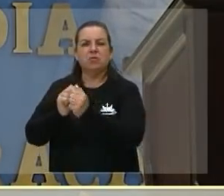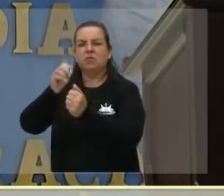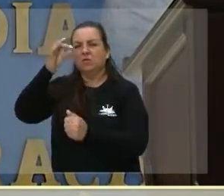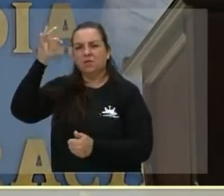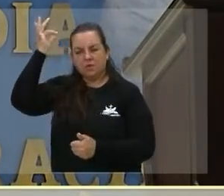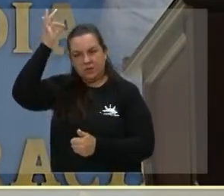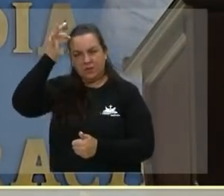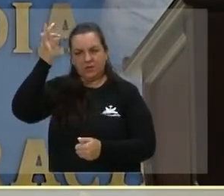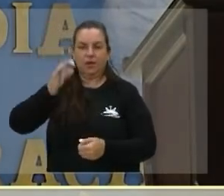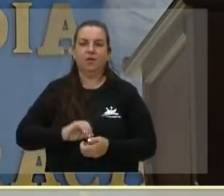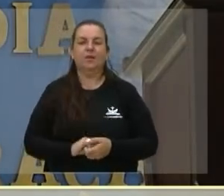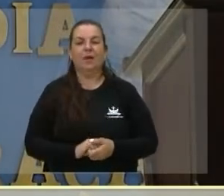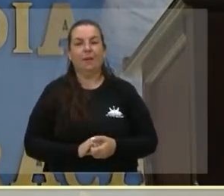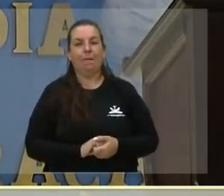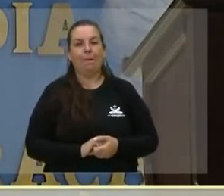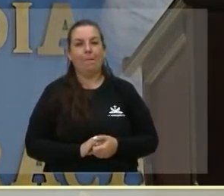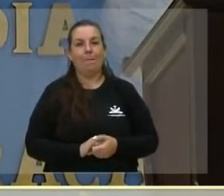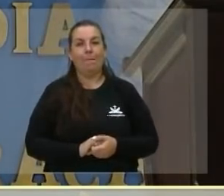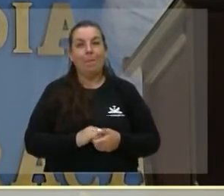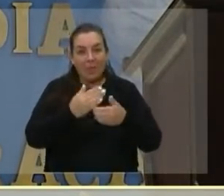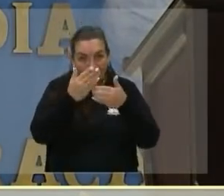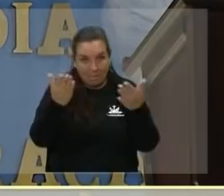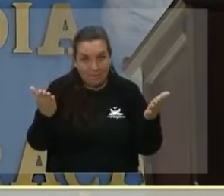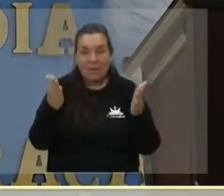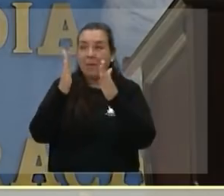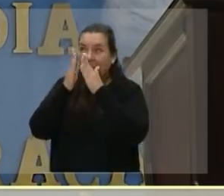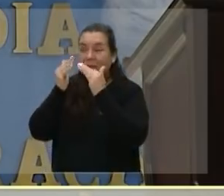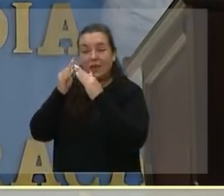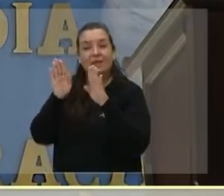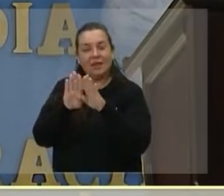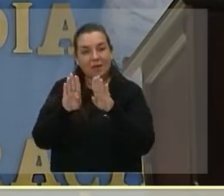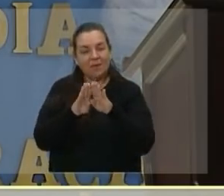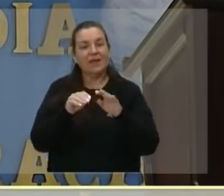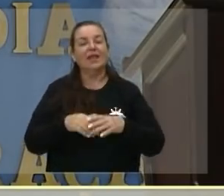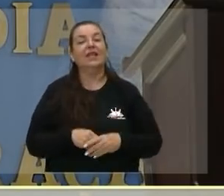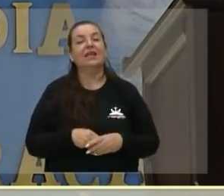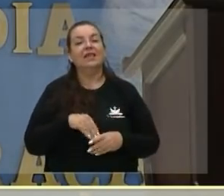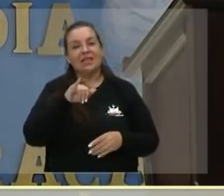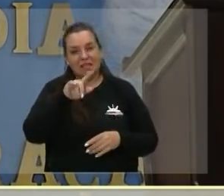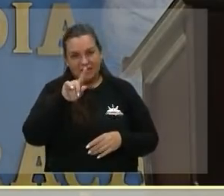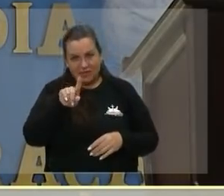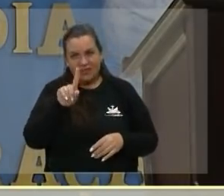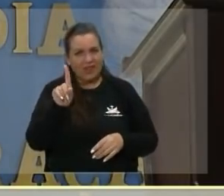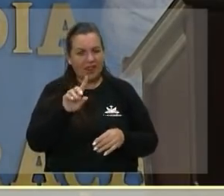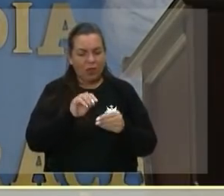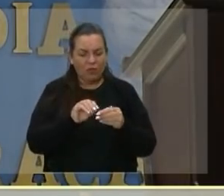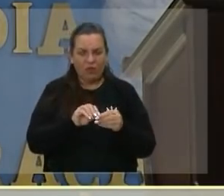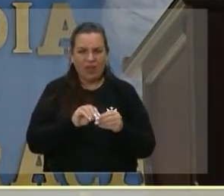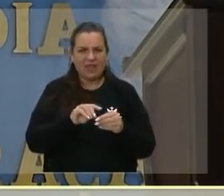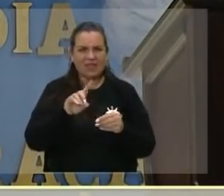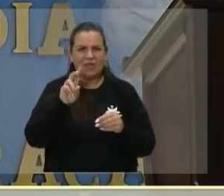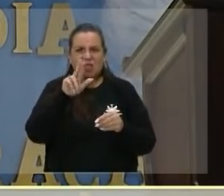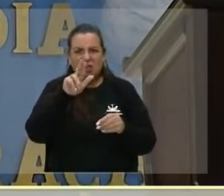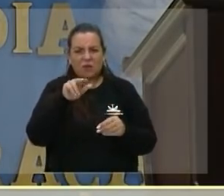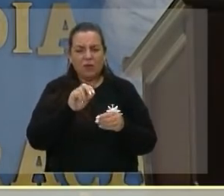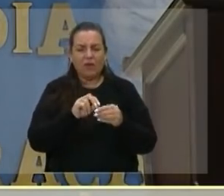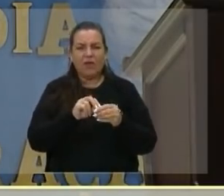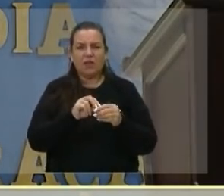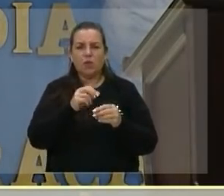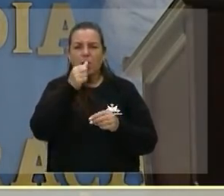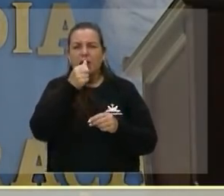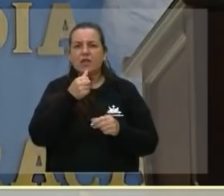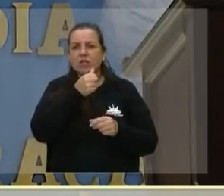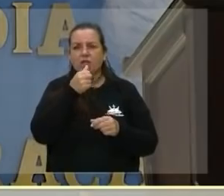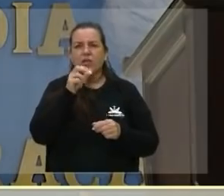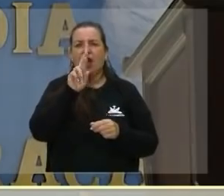santo a peça isso meu filho pensa se você não fez se você nunca fez um retiro da